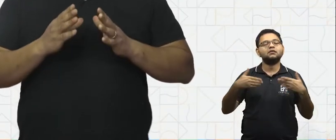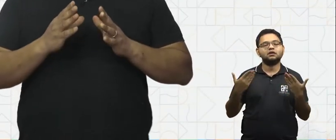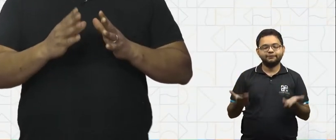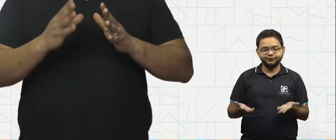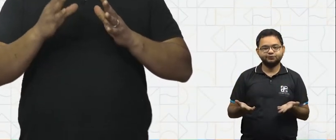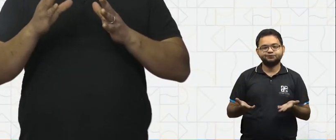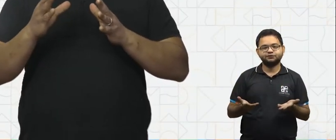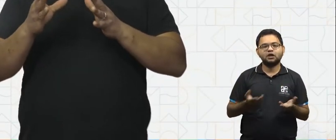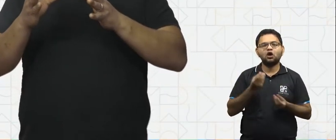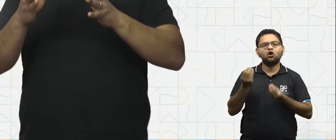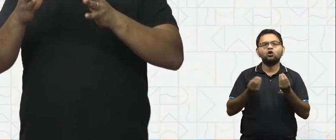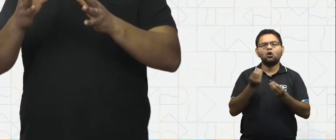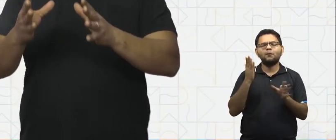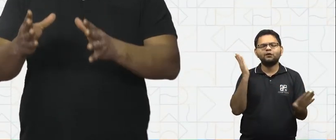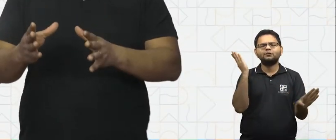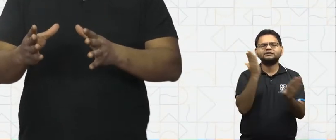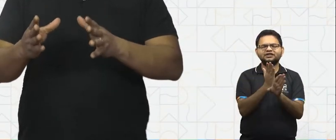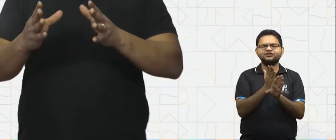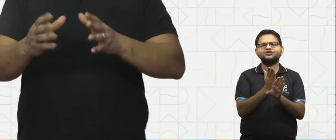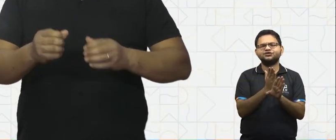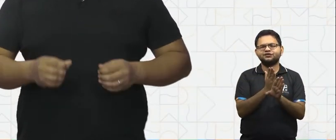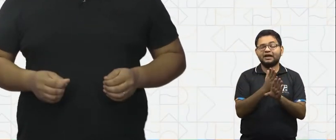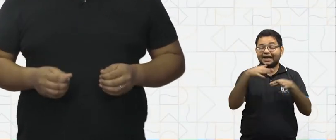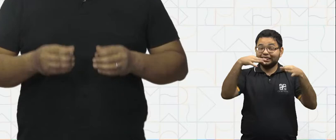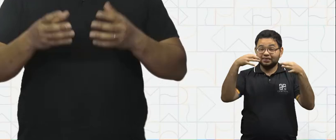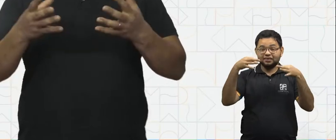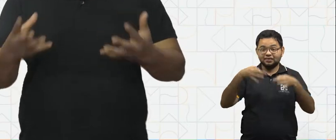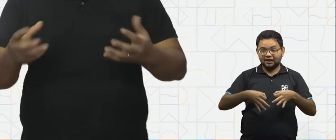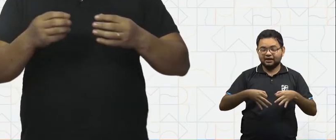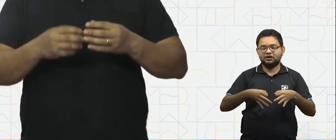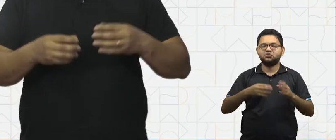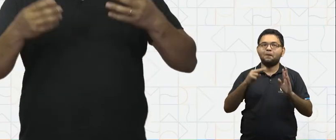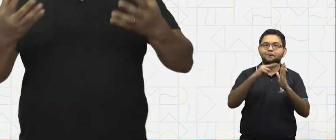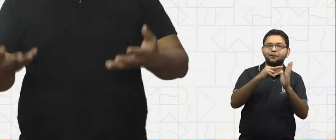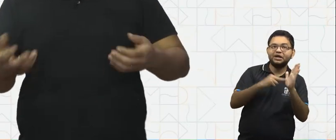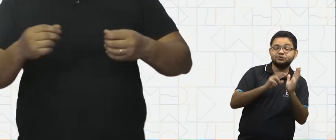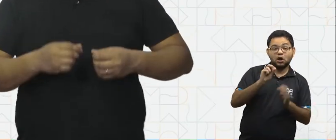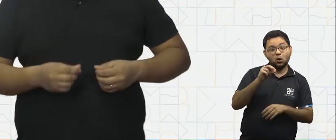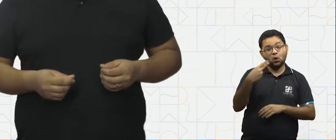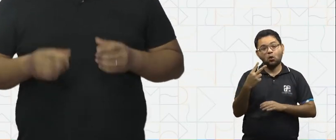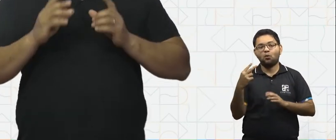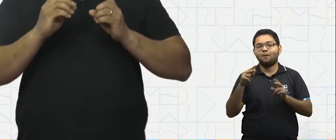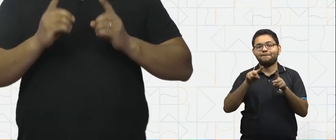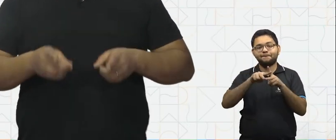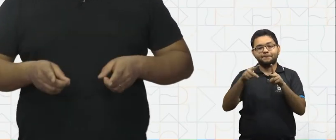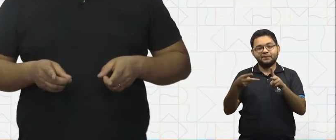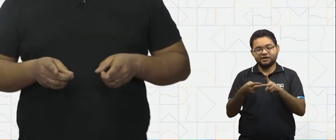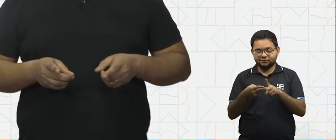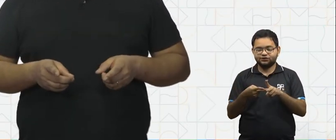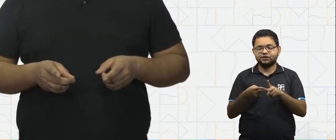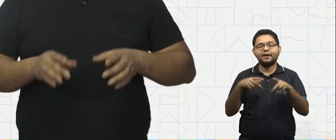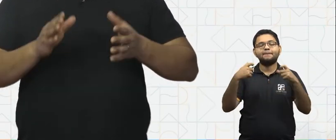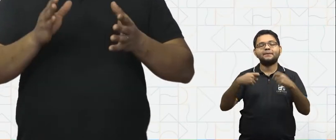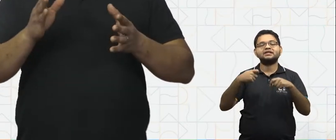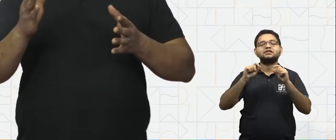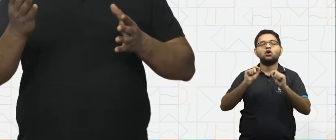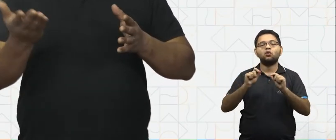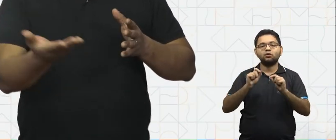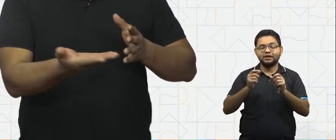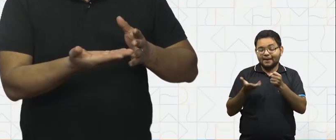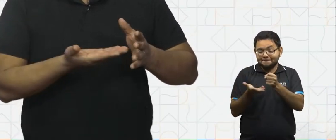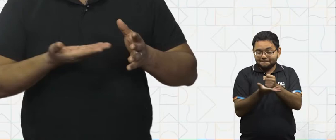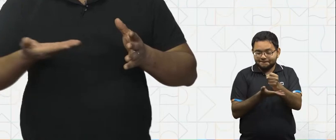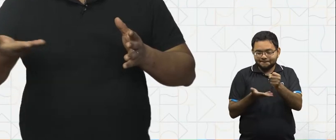forma, para você identificar corretamente um prisma ou uma pirâmide, basta identificar a